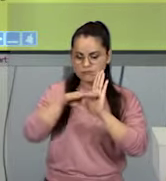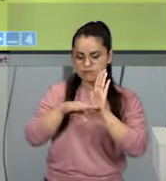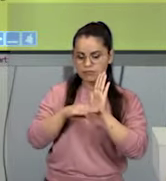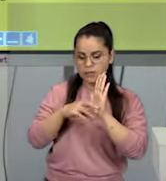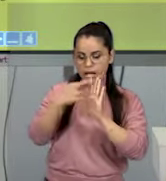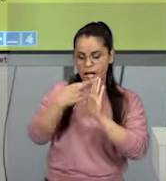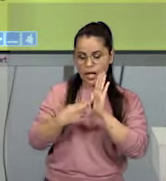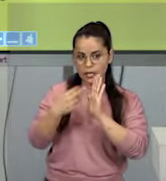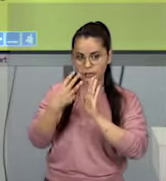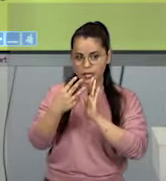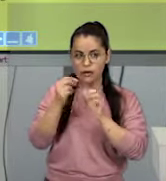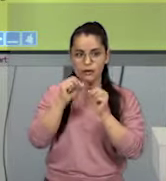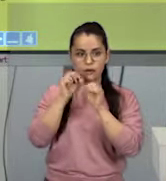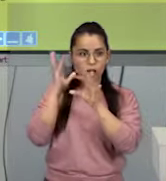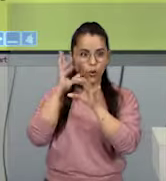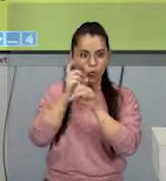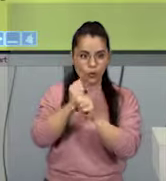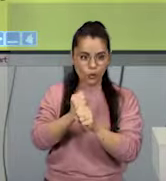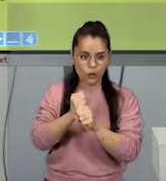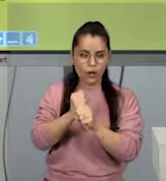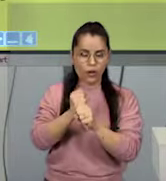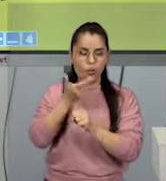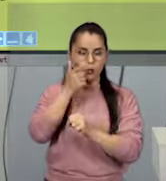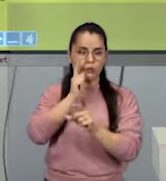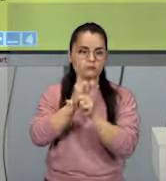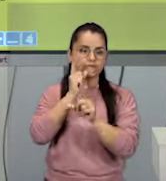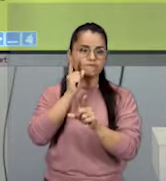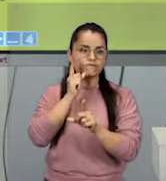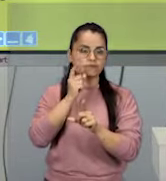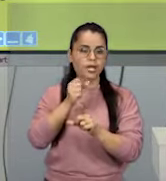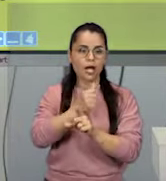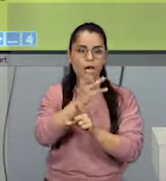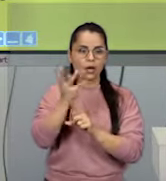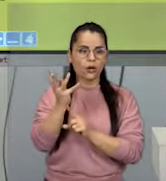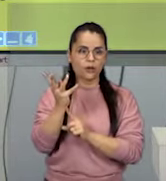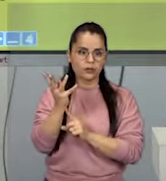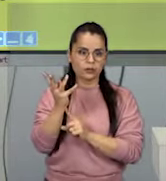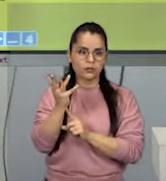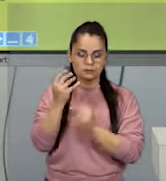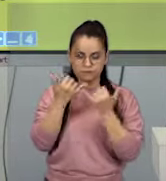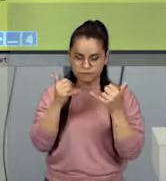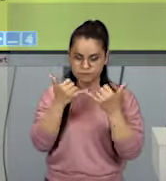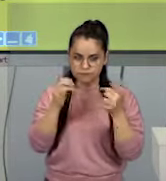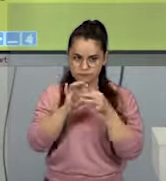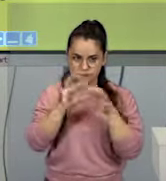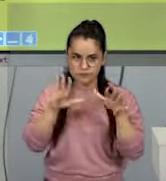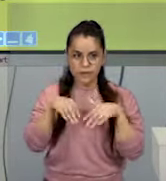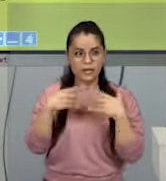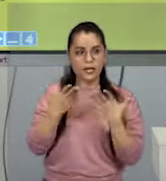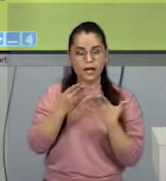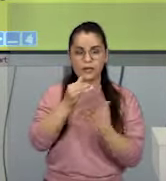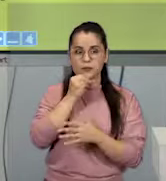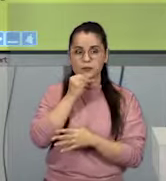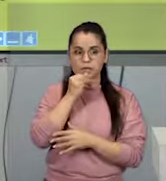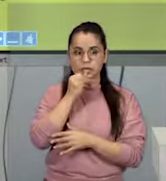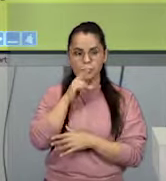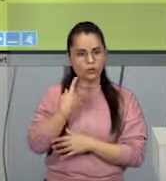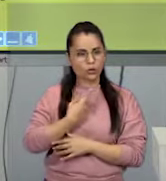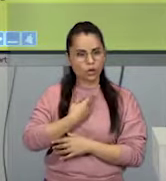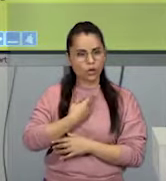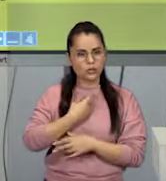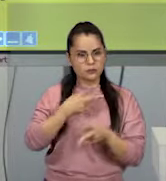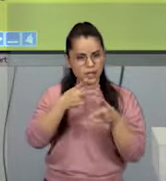regra de três e faz os cálculos para chegar a quantidade de energia liberada e nesse caso nós